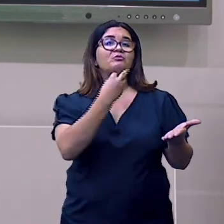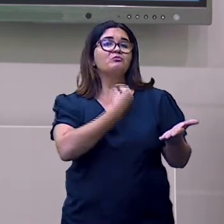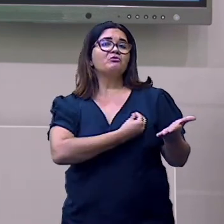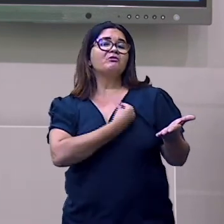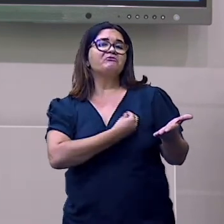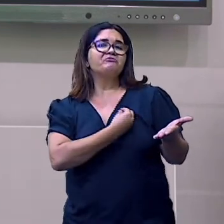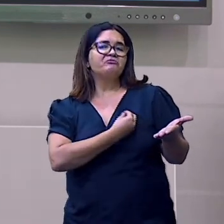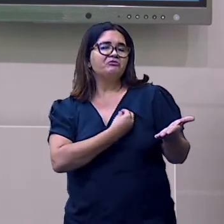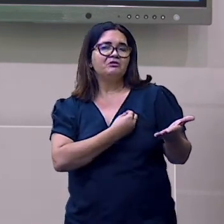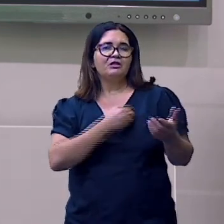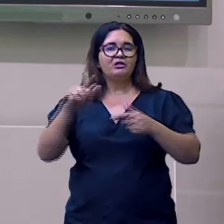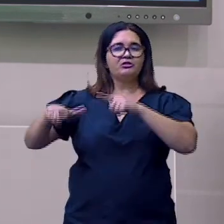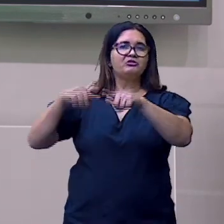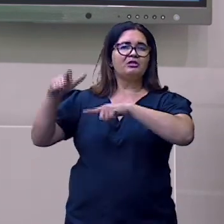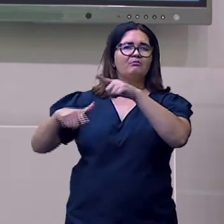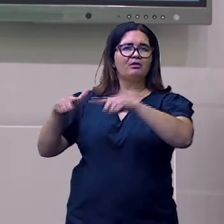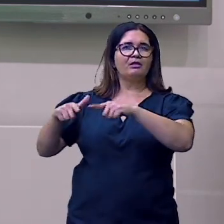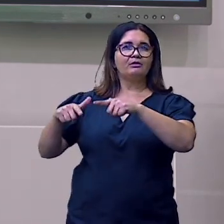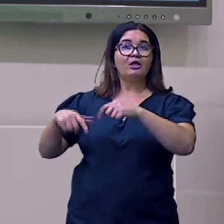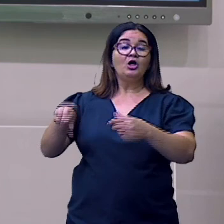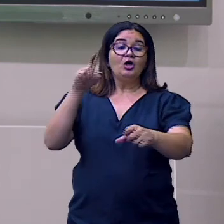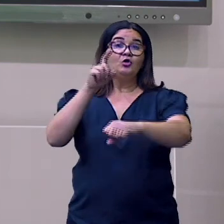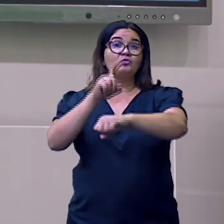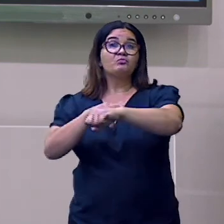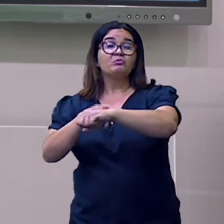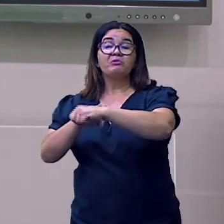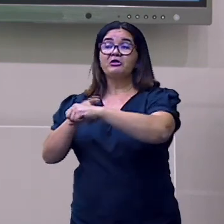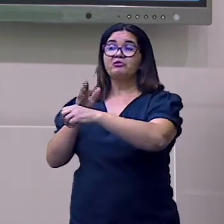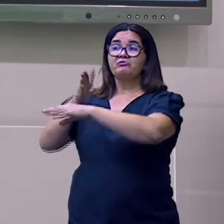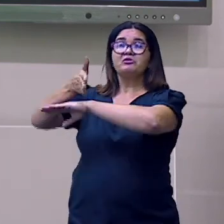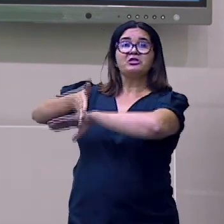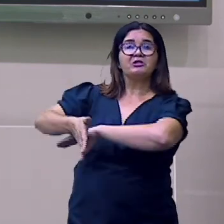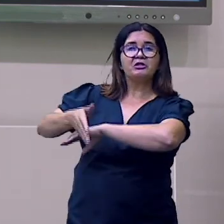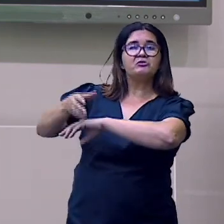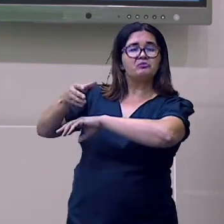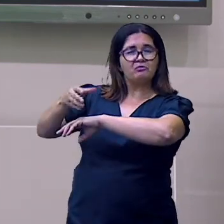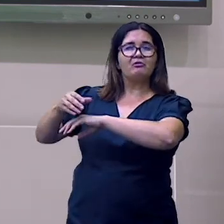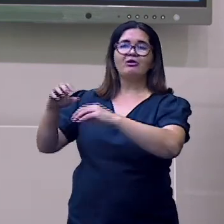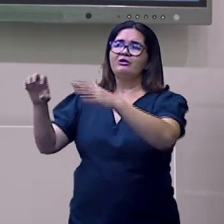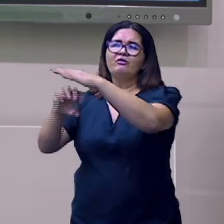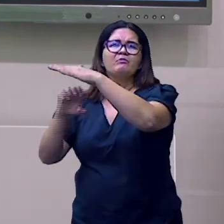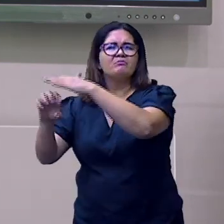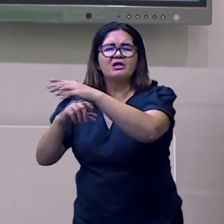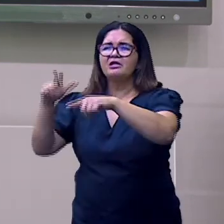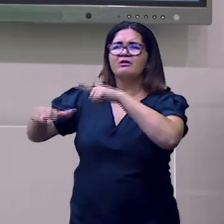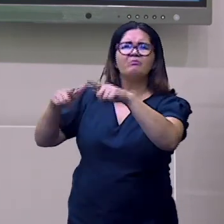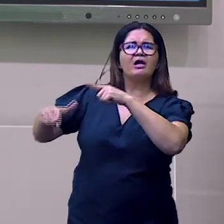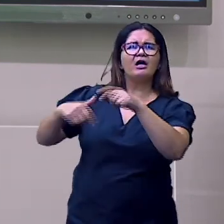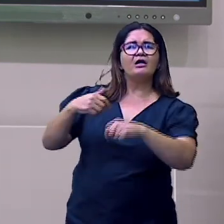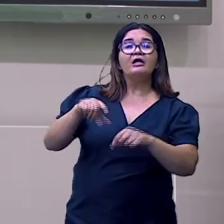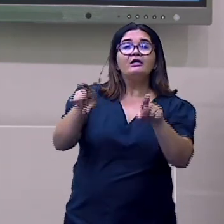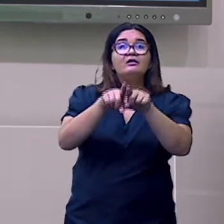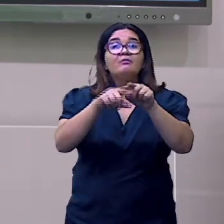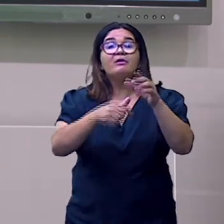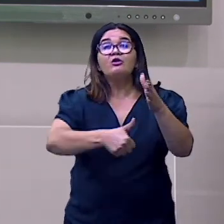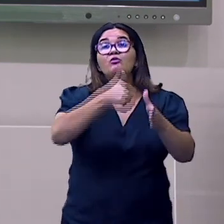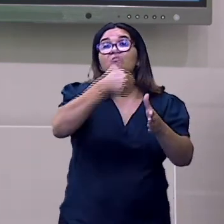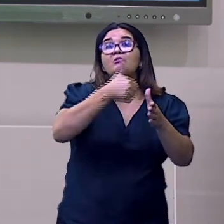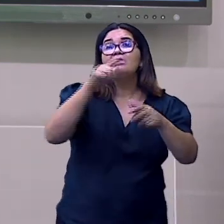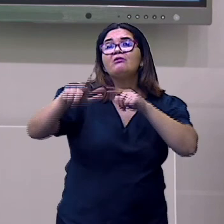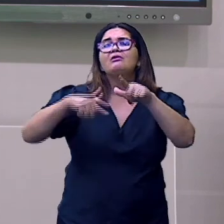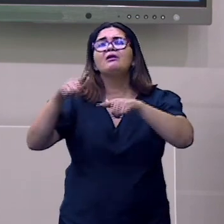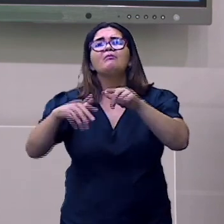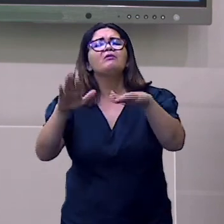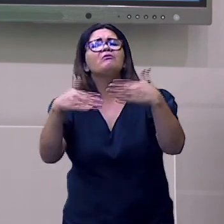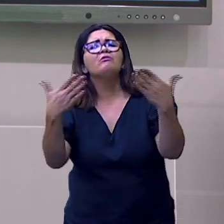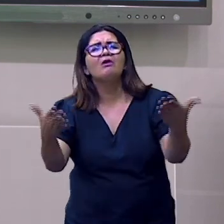história no mercado de trabalho. Como você começou? Qual foi seu primeiro emprego? Você está nesse emprego até hoje?